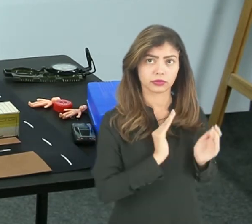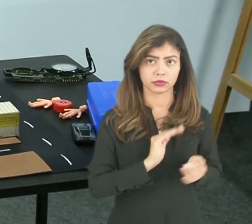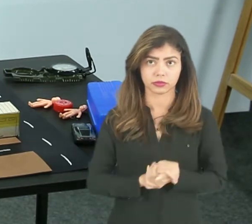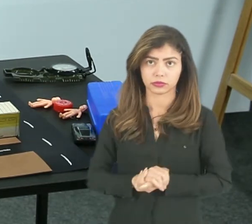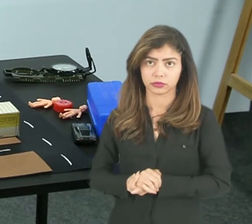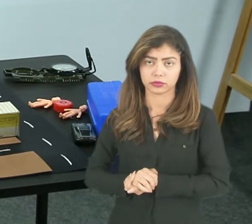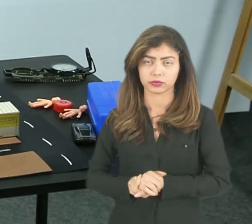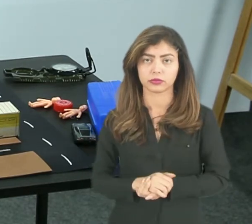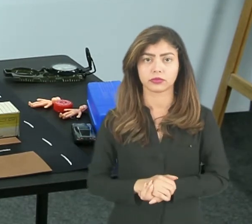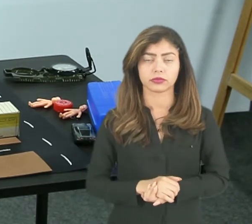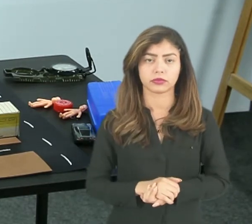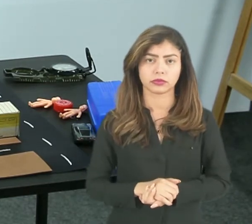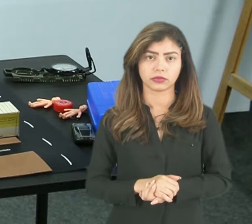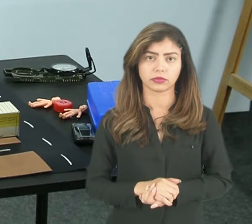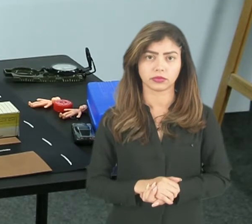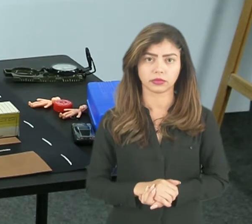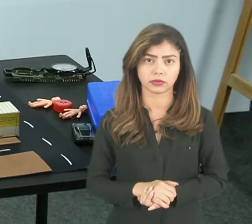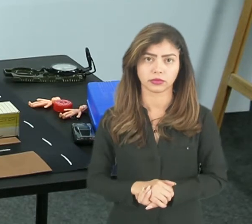Certinho aí?